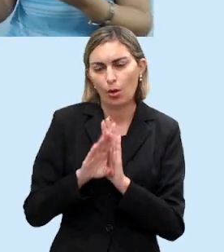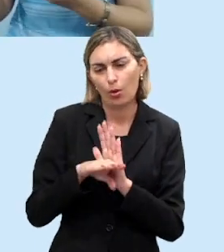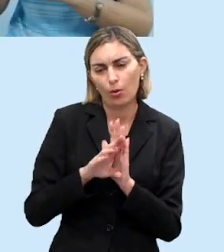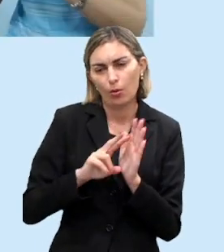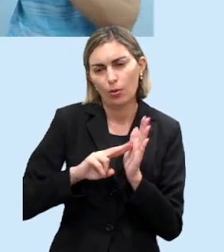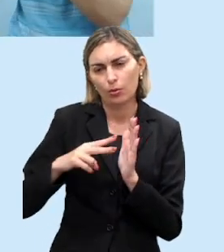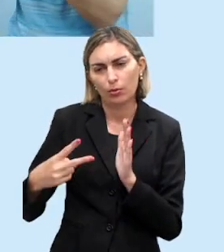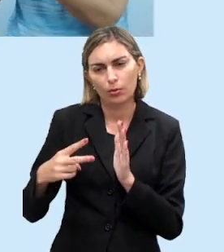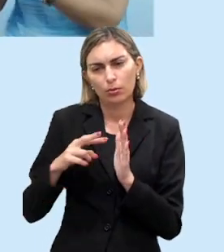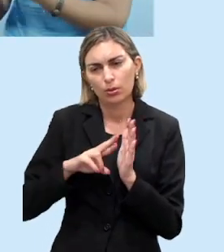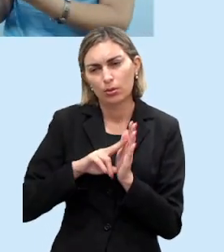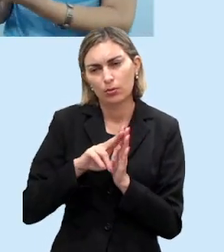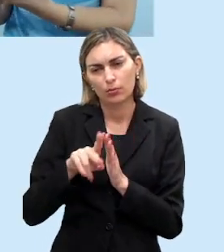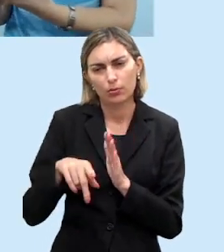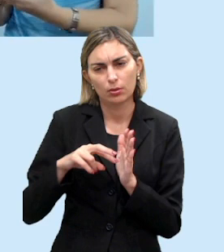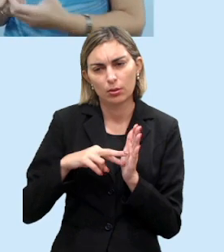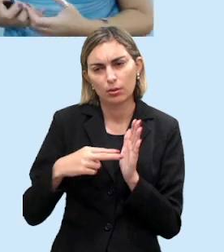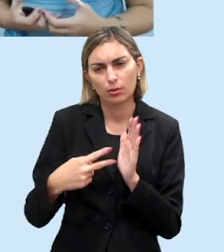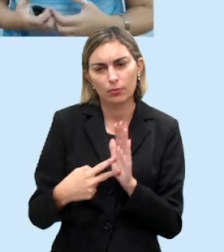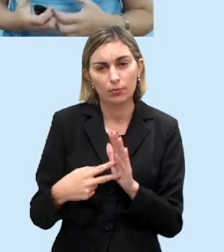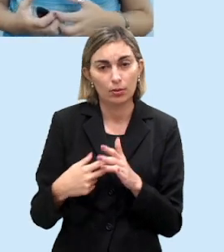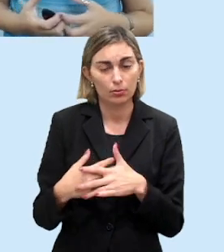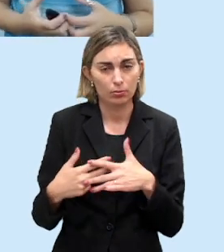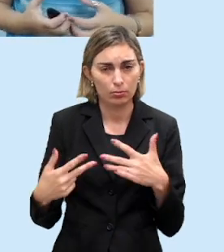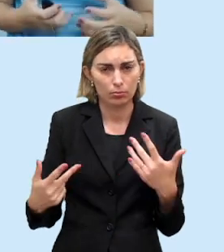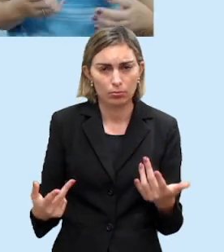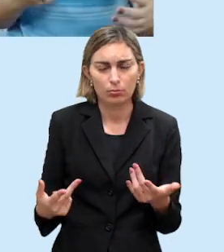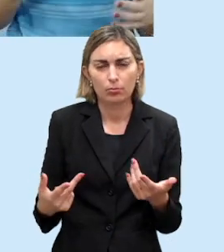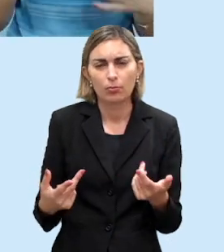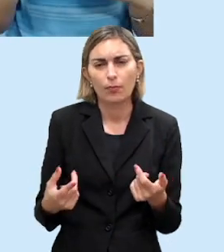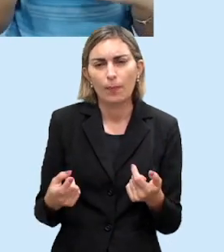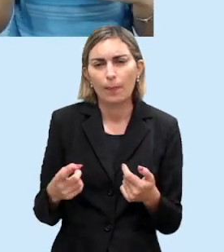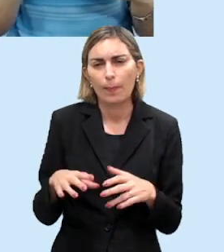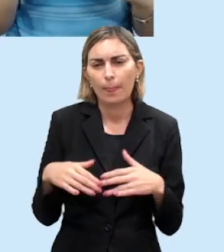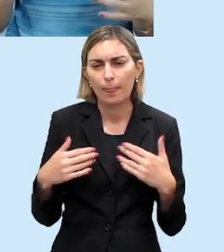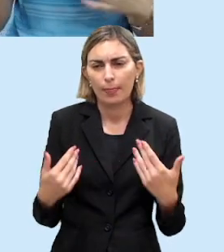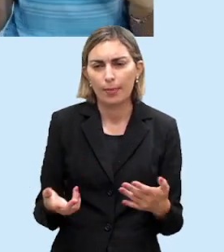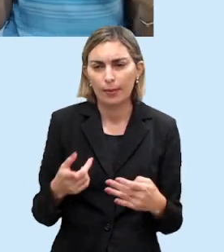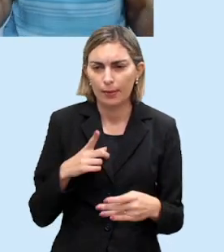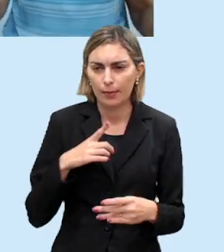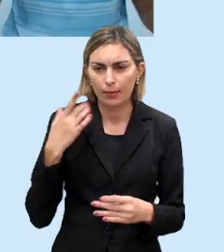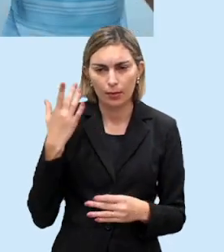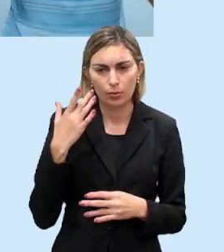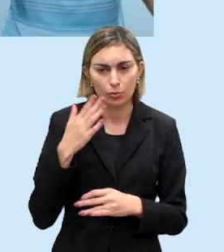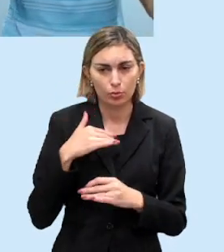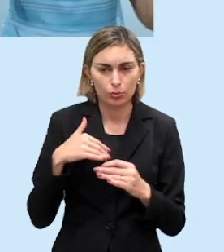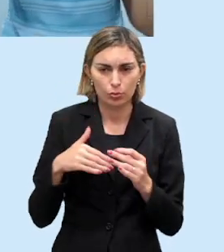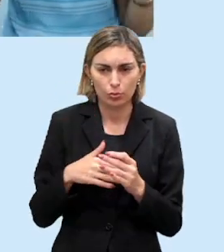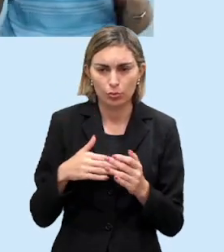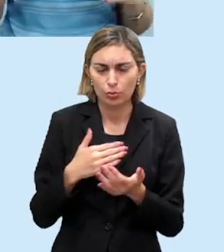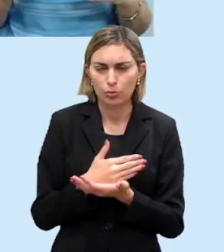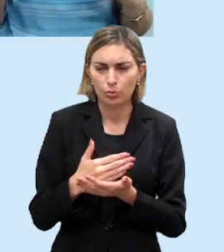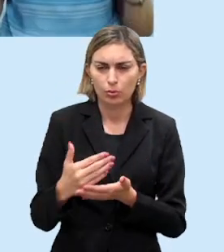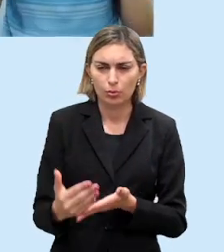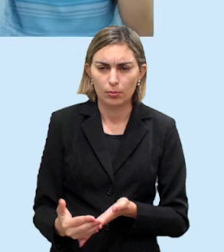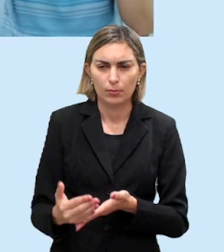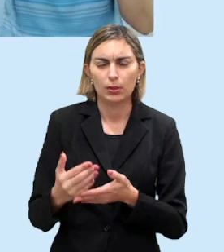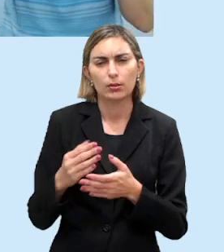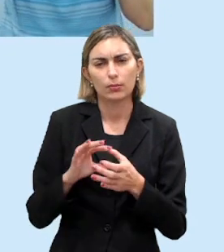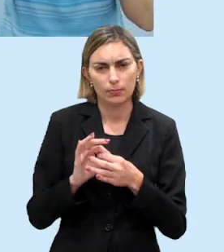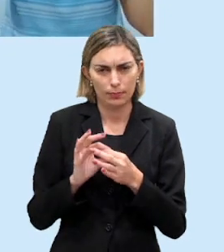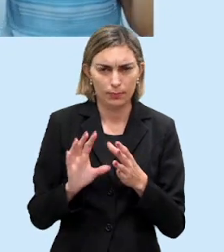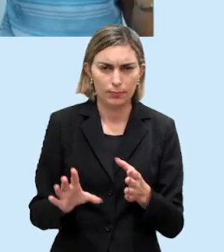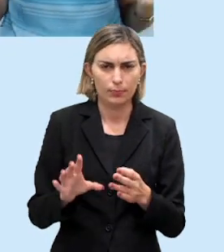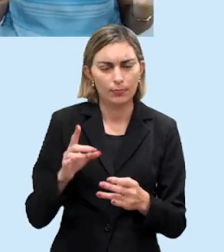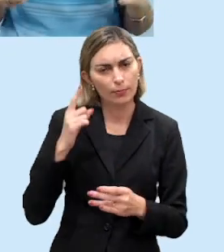de significados em algo, não é? Então, eu acho que tudo começa por essa grande abertura de mente